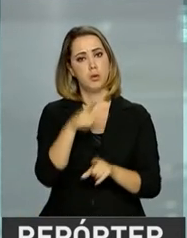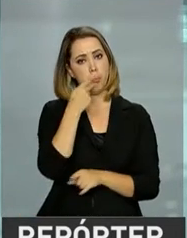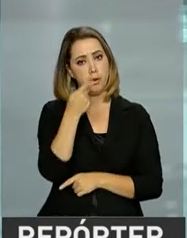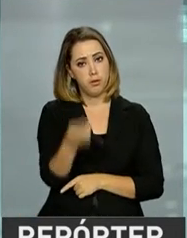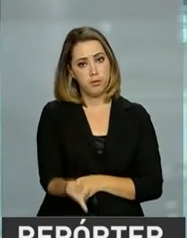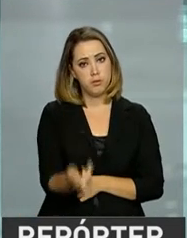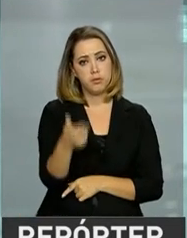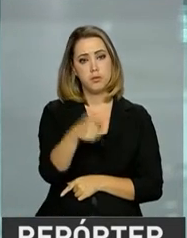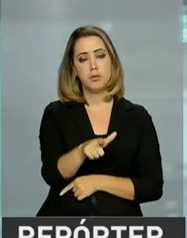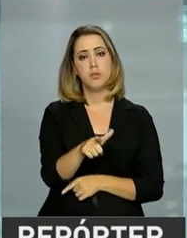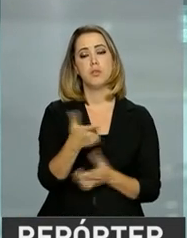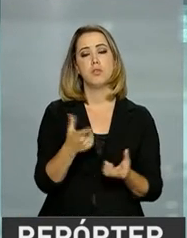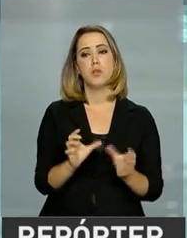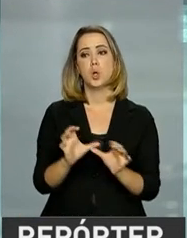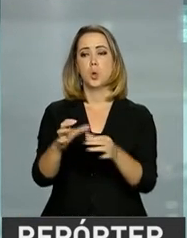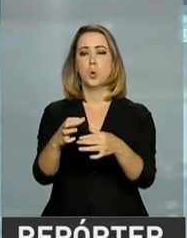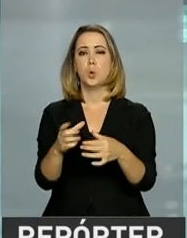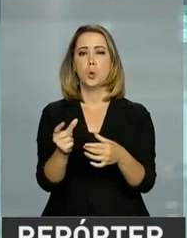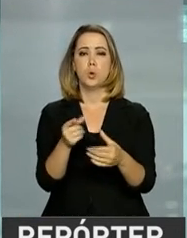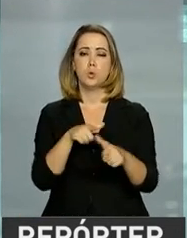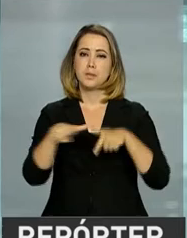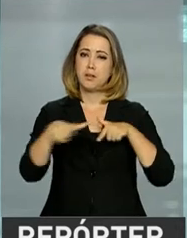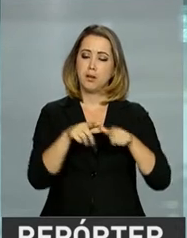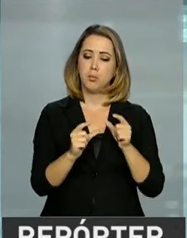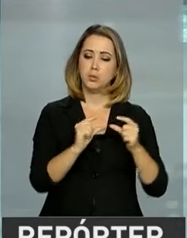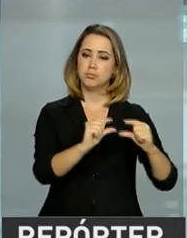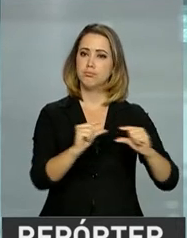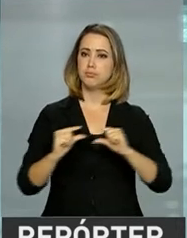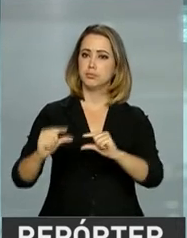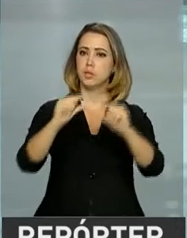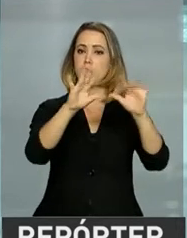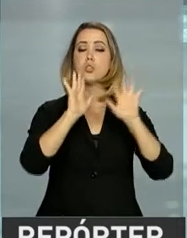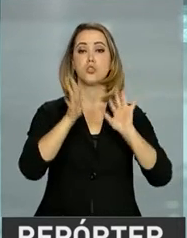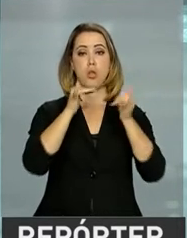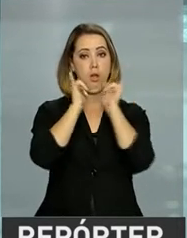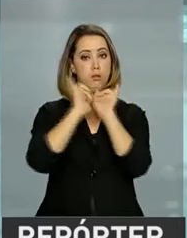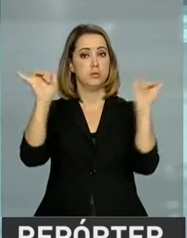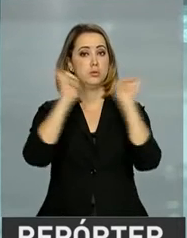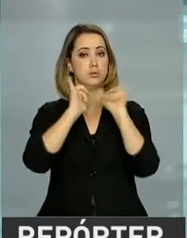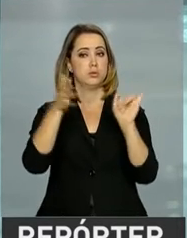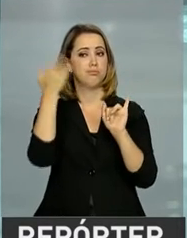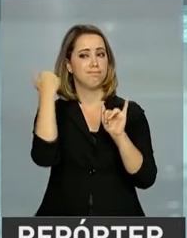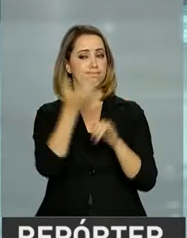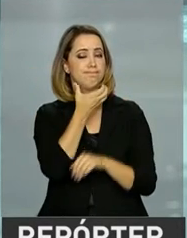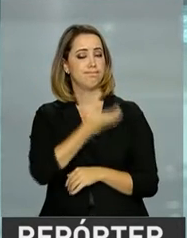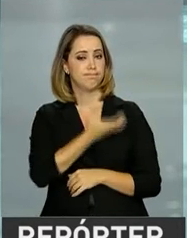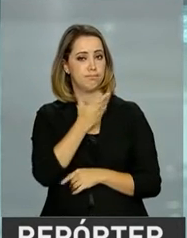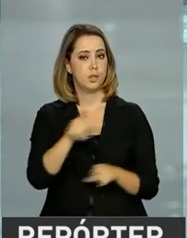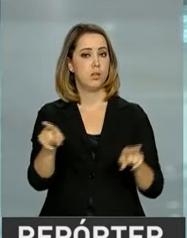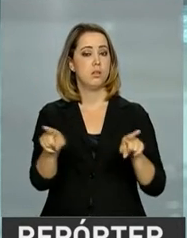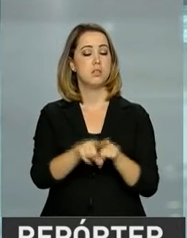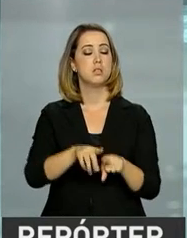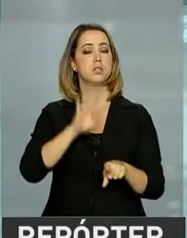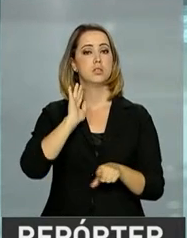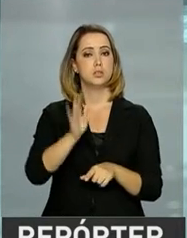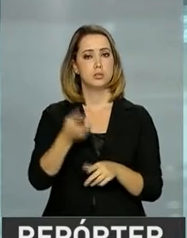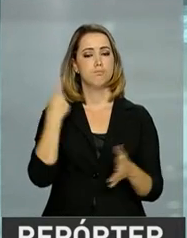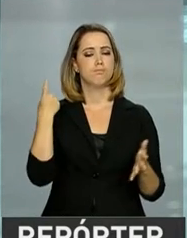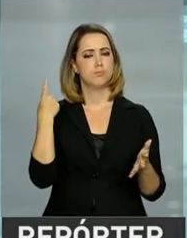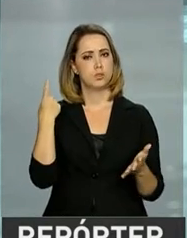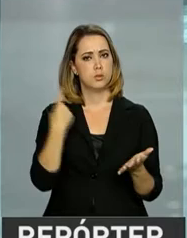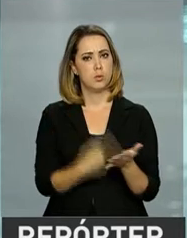medidas microeconômicas que foram anunciadas pelo governo federal em dezembro do ano passado e que tem justamente o objetivo